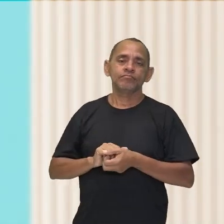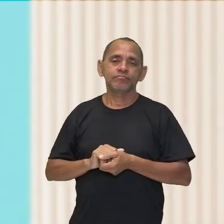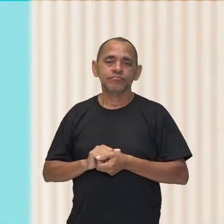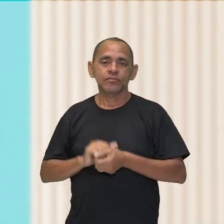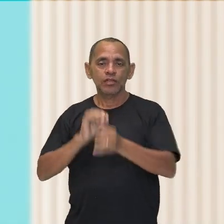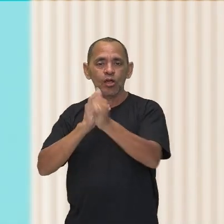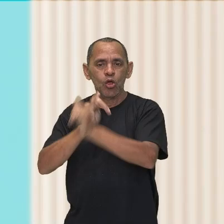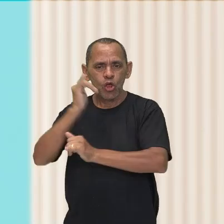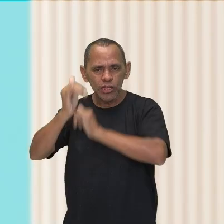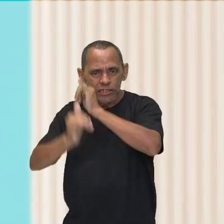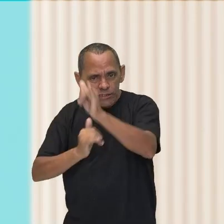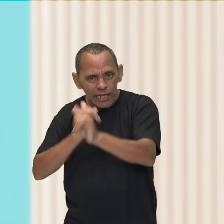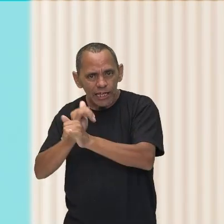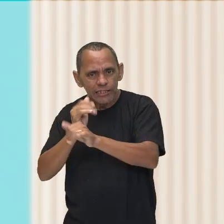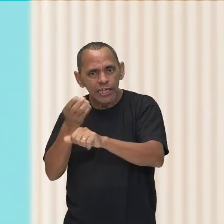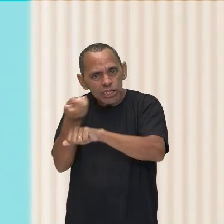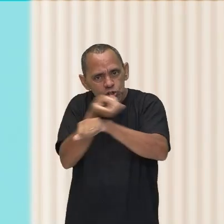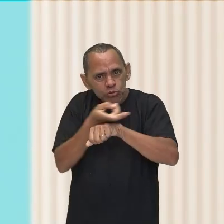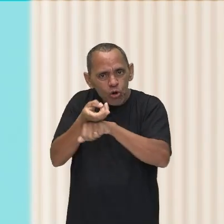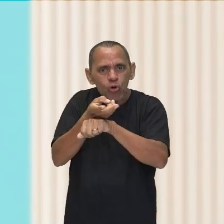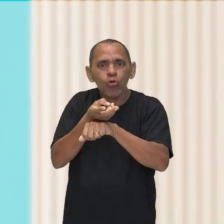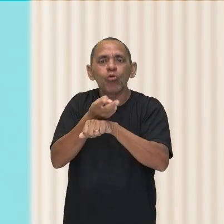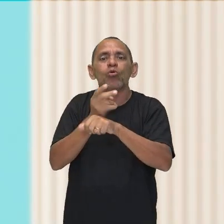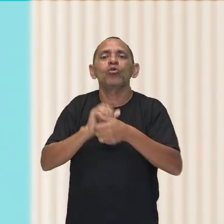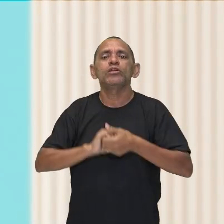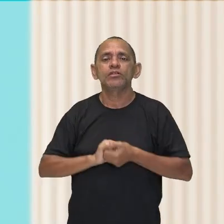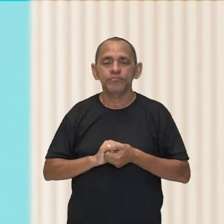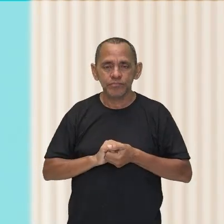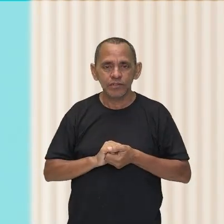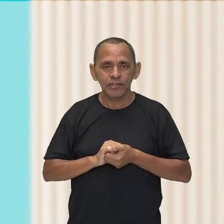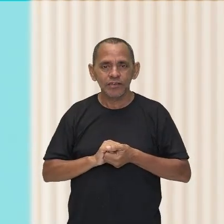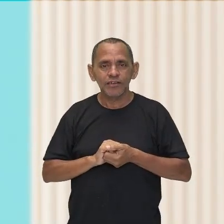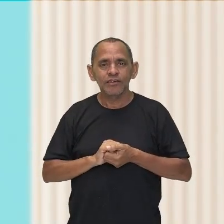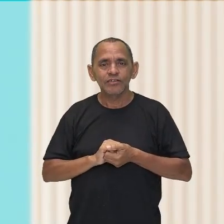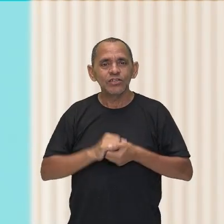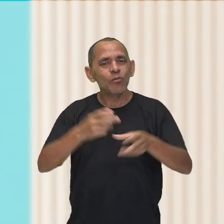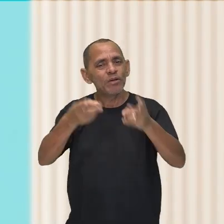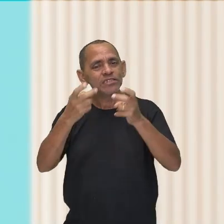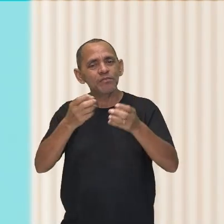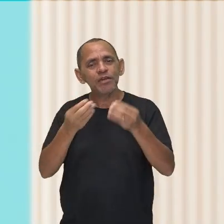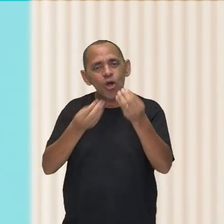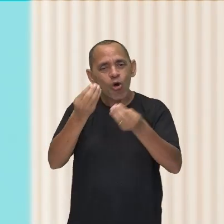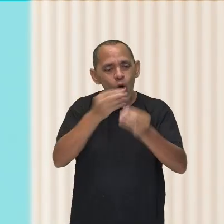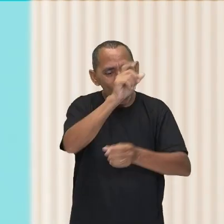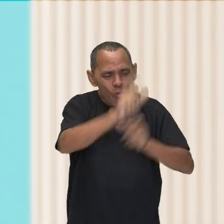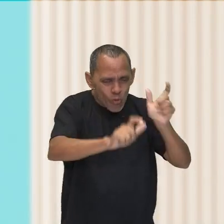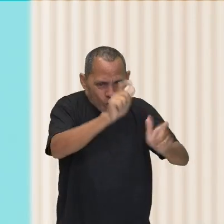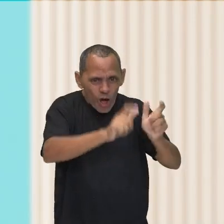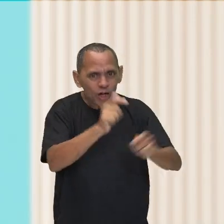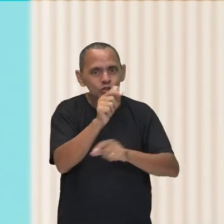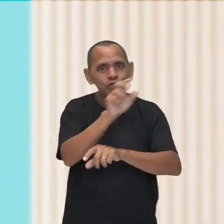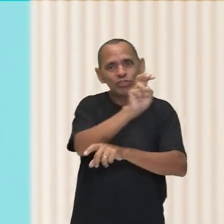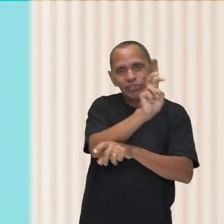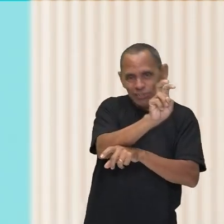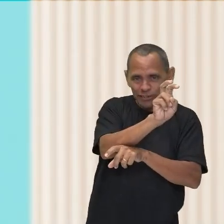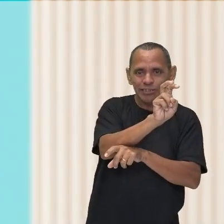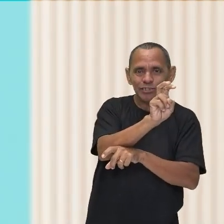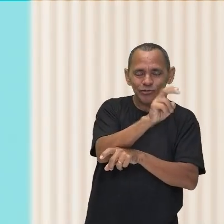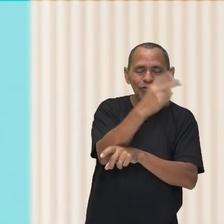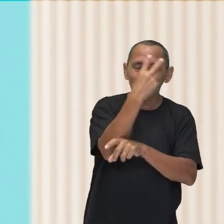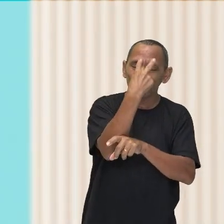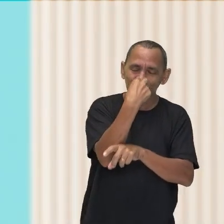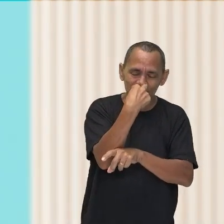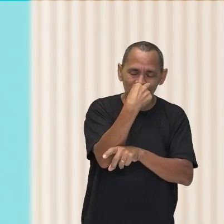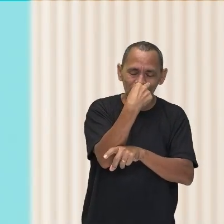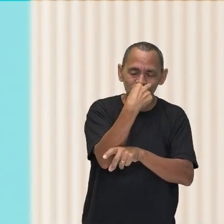futebol de 5, né, que vocês vão ver como esse pessoal joga pra caramba. É incrível, né? Eles com os olhos vendados ainda por